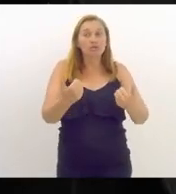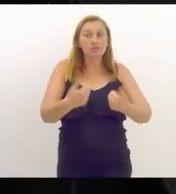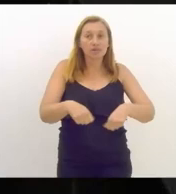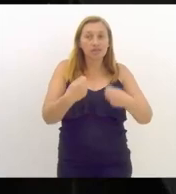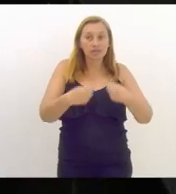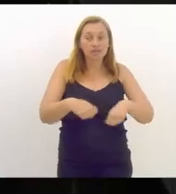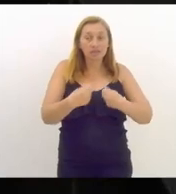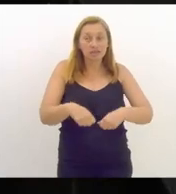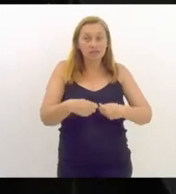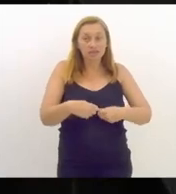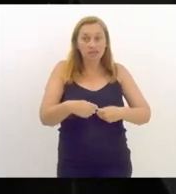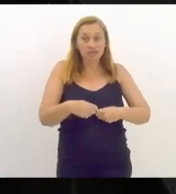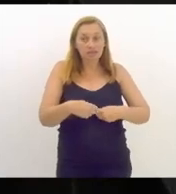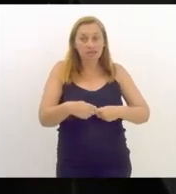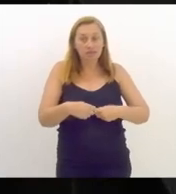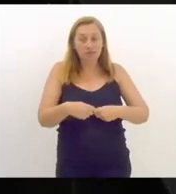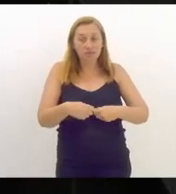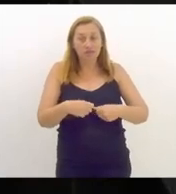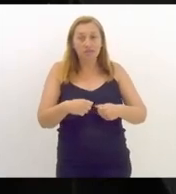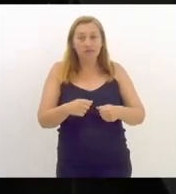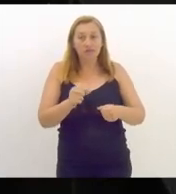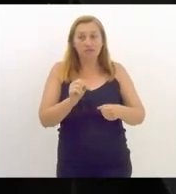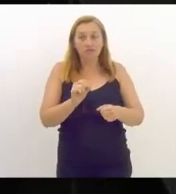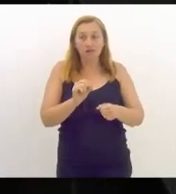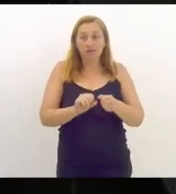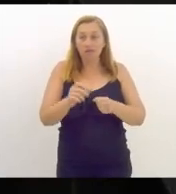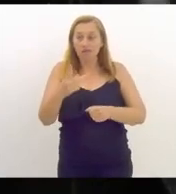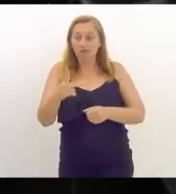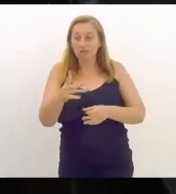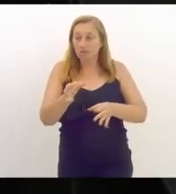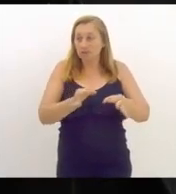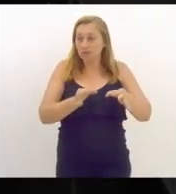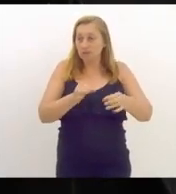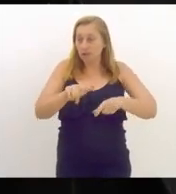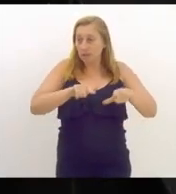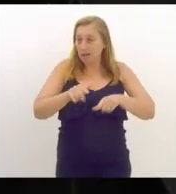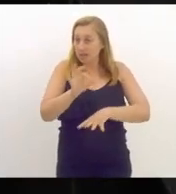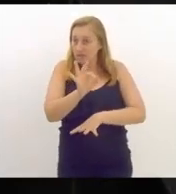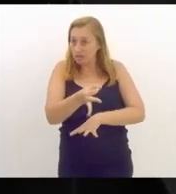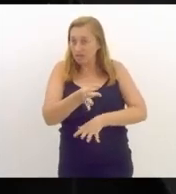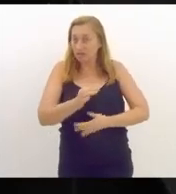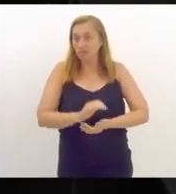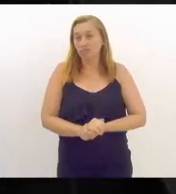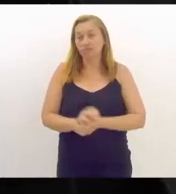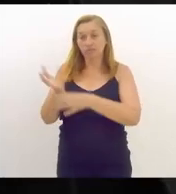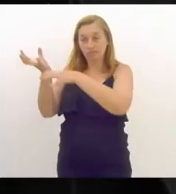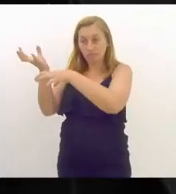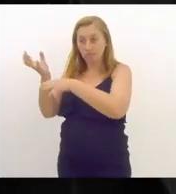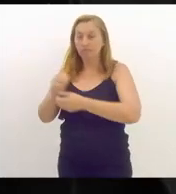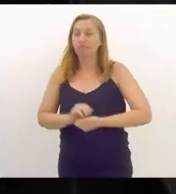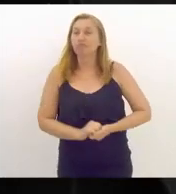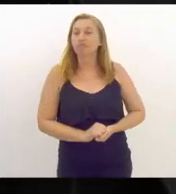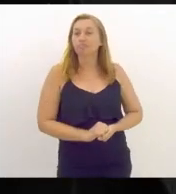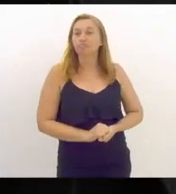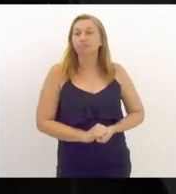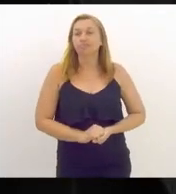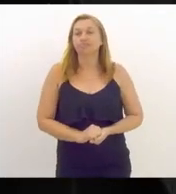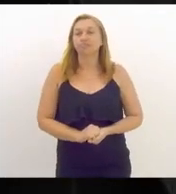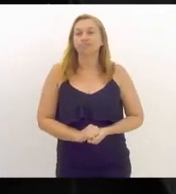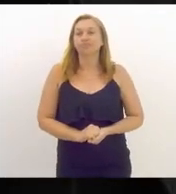as demandas do congresso nacional assim seja assim sendo